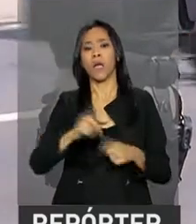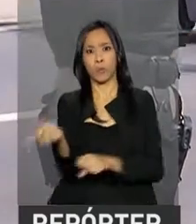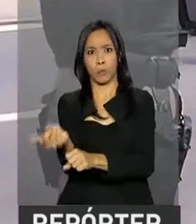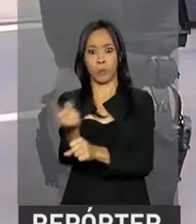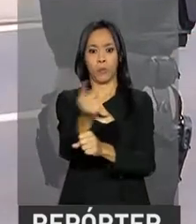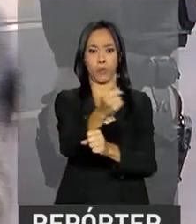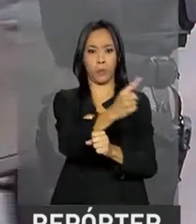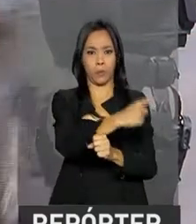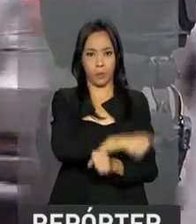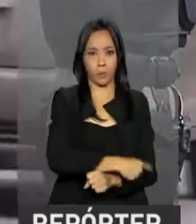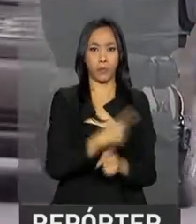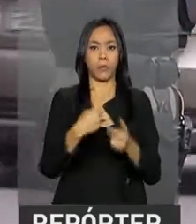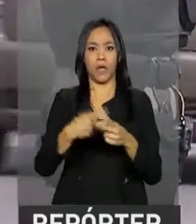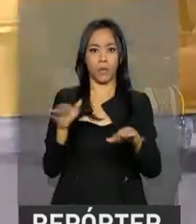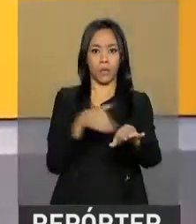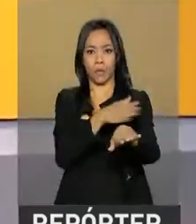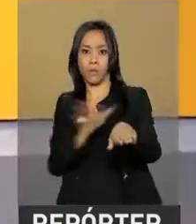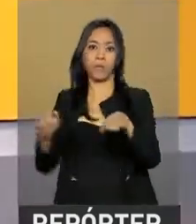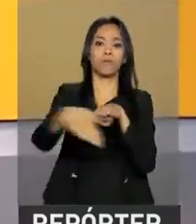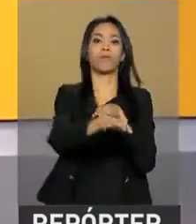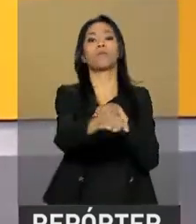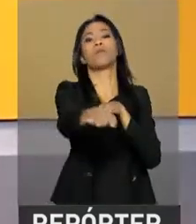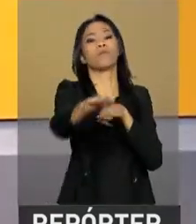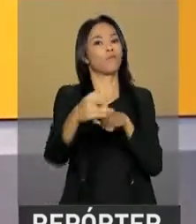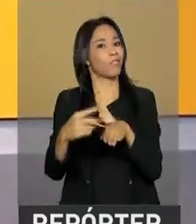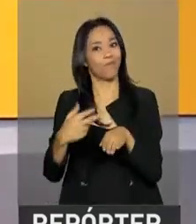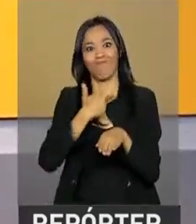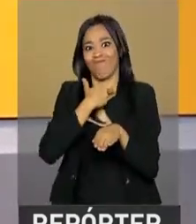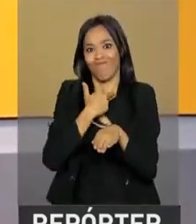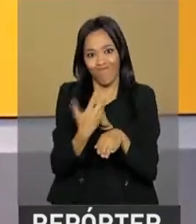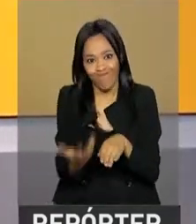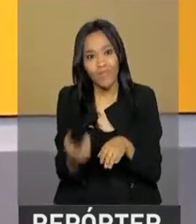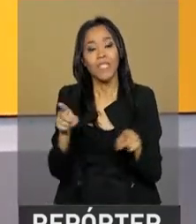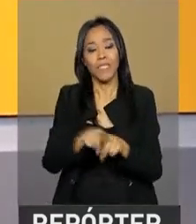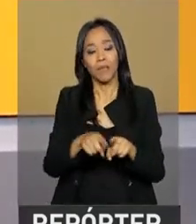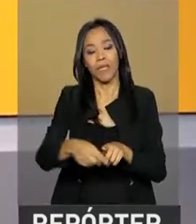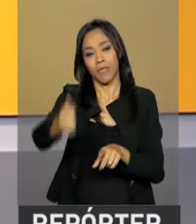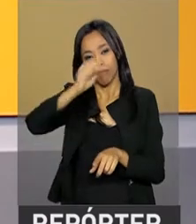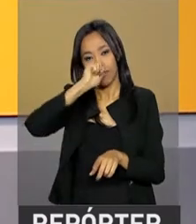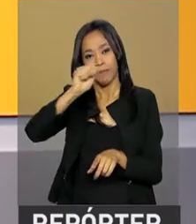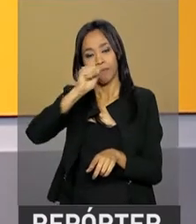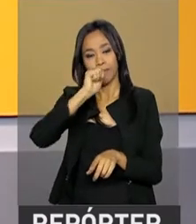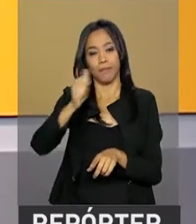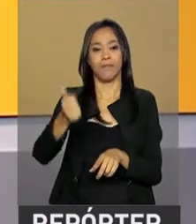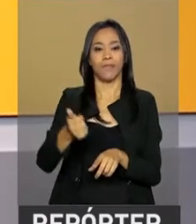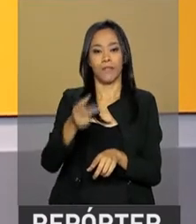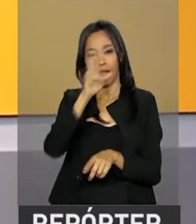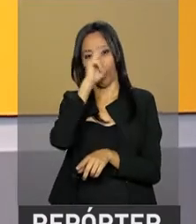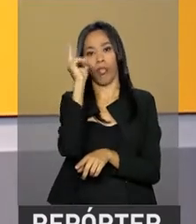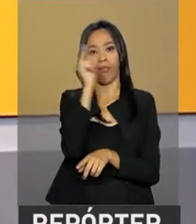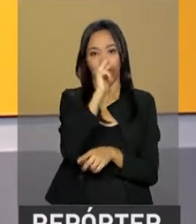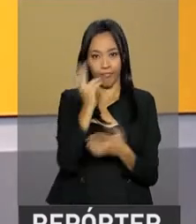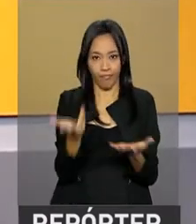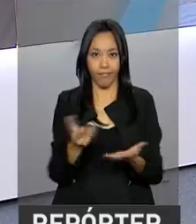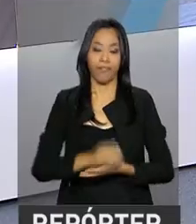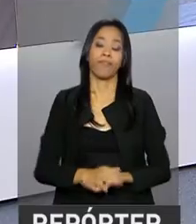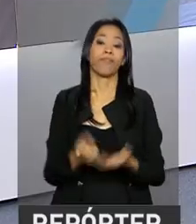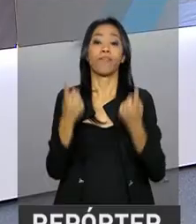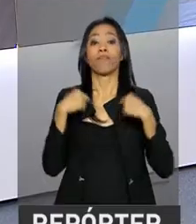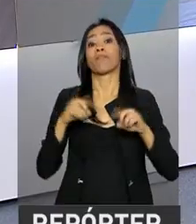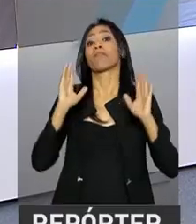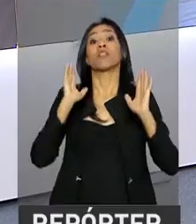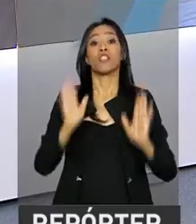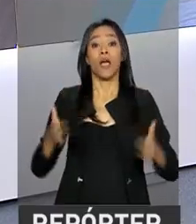a ultrapassagem em local indevido ea ingestão de bebida alcoólica estão